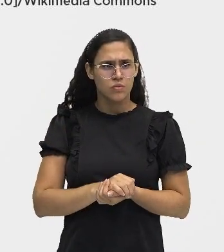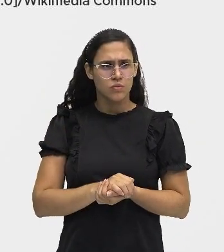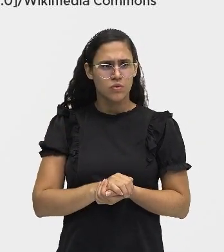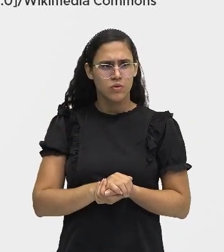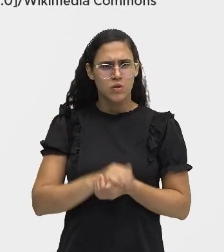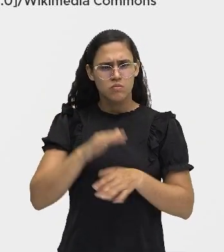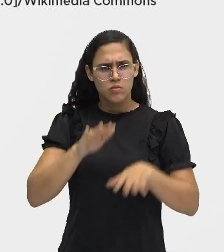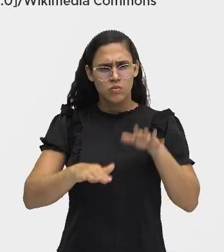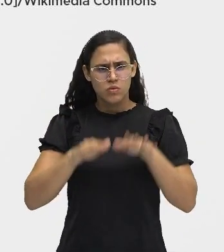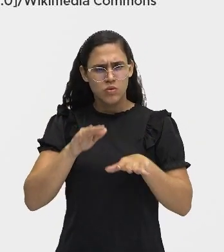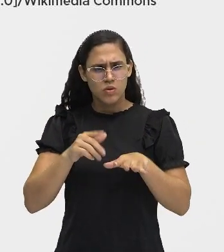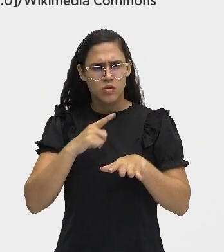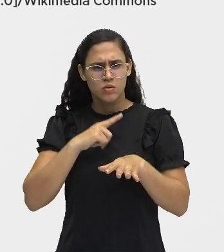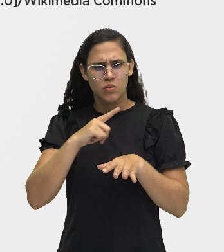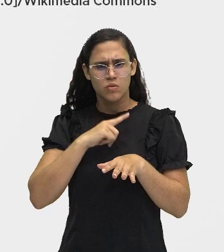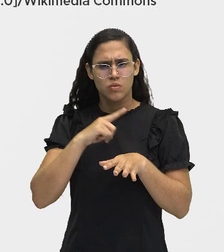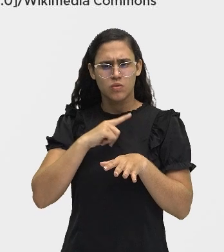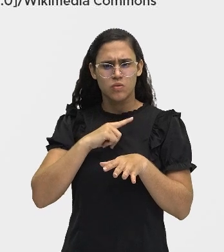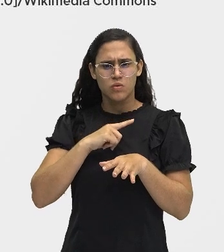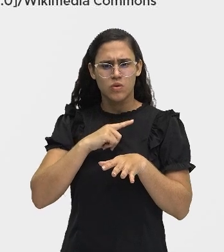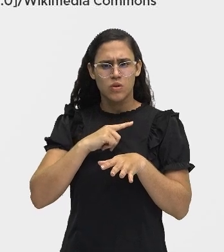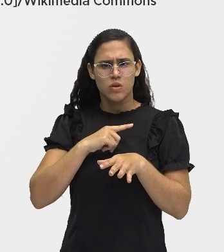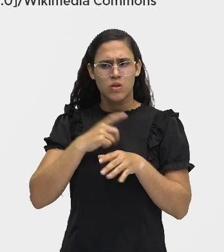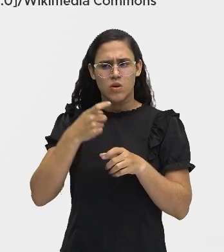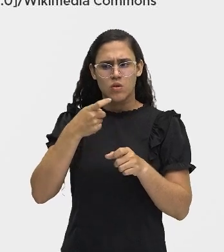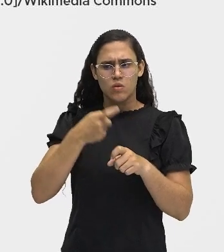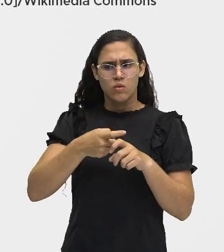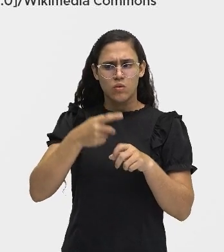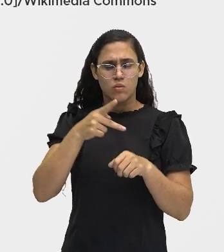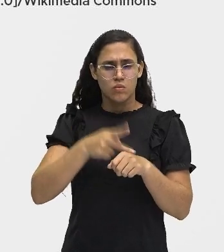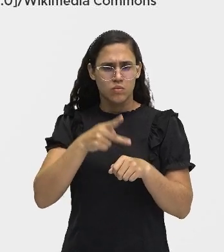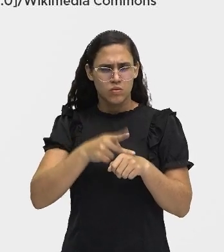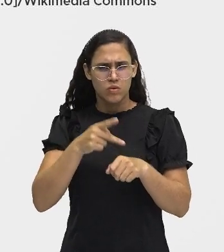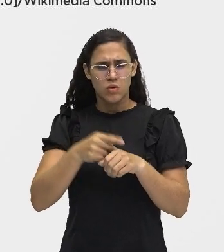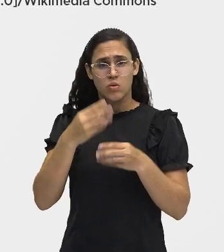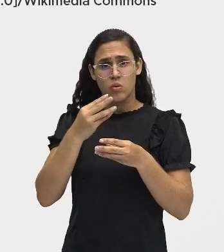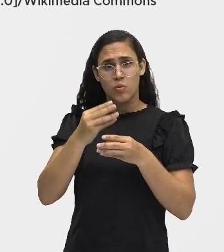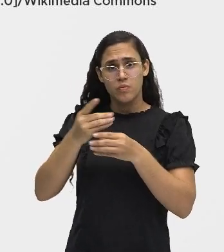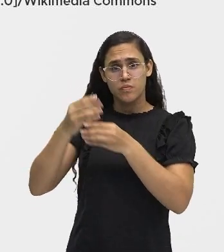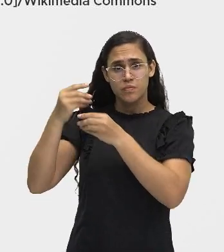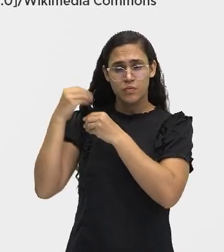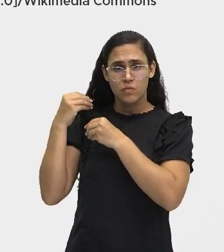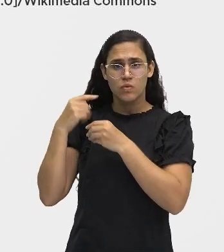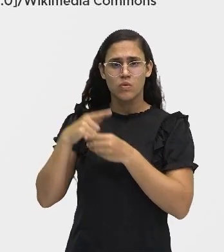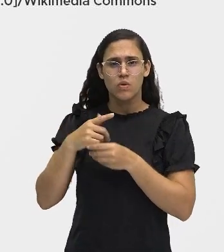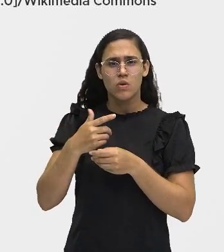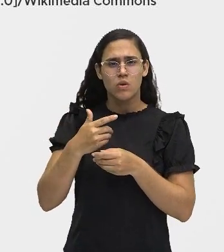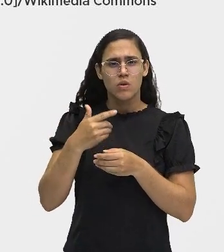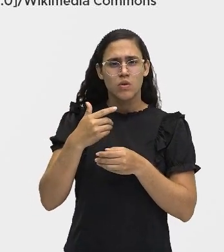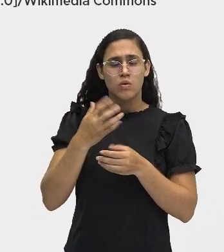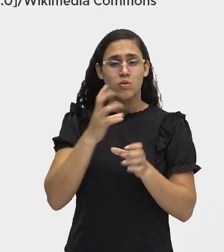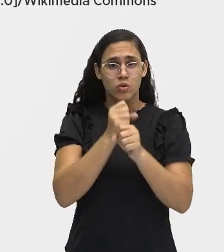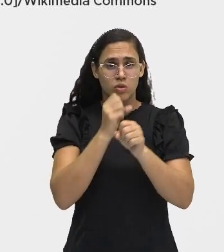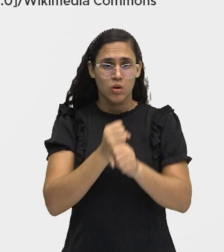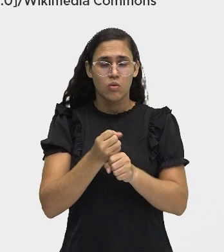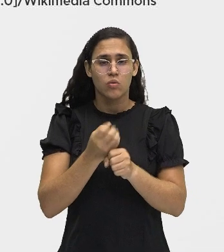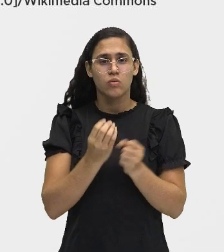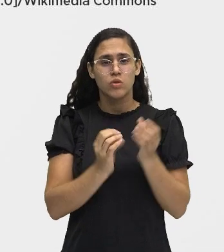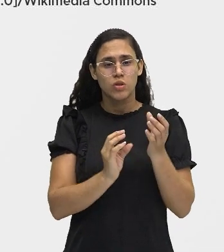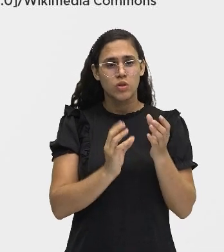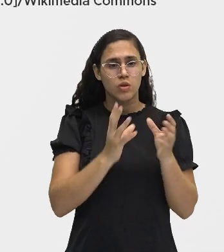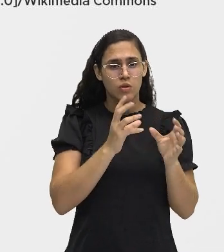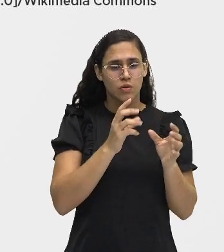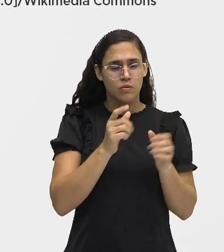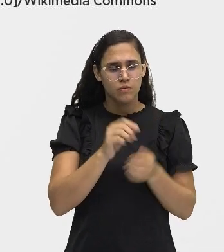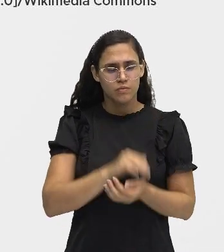cerca de 3,35 milhões de anos, né? Então, de acordo com os cálculos realizados a partir das datações